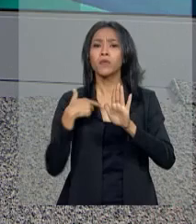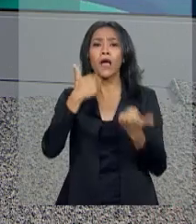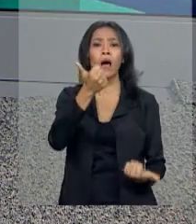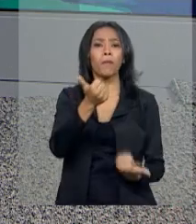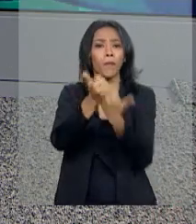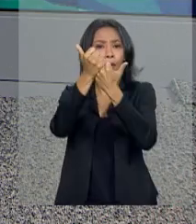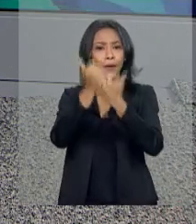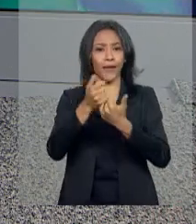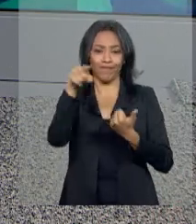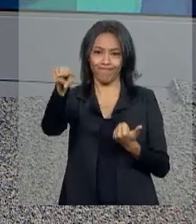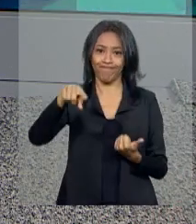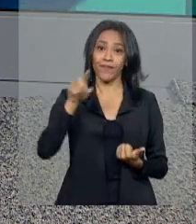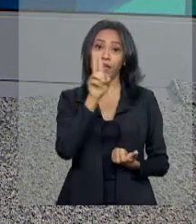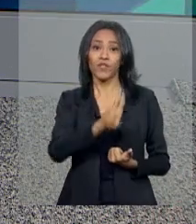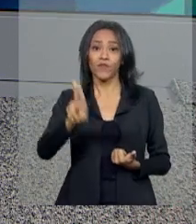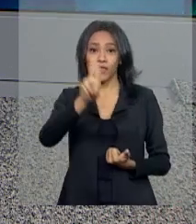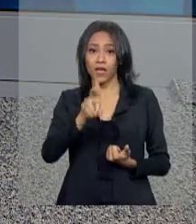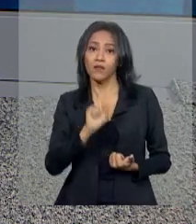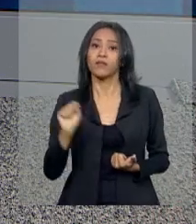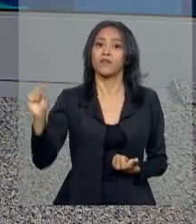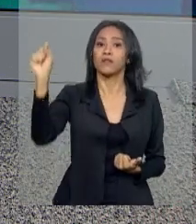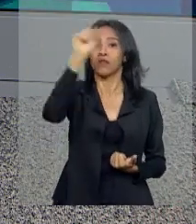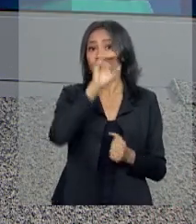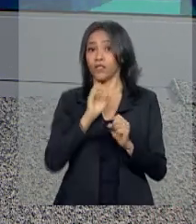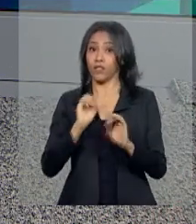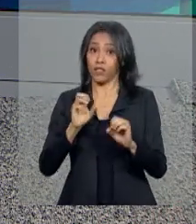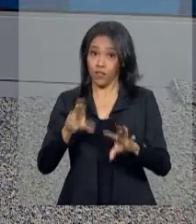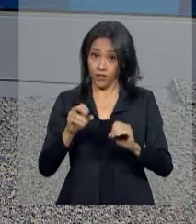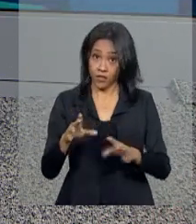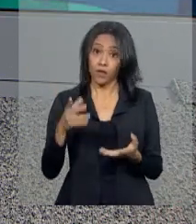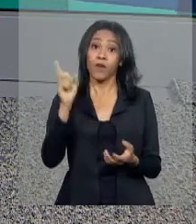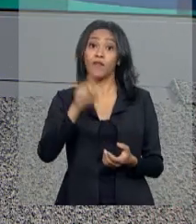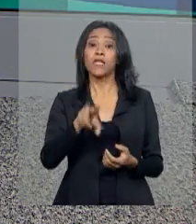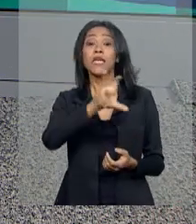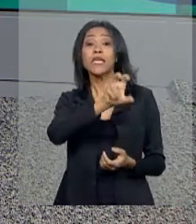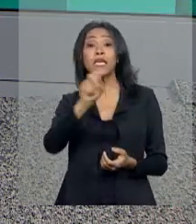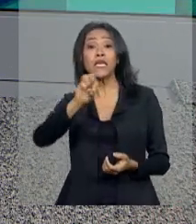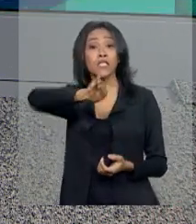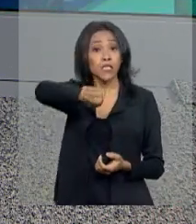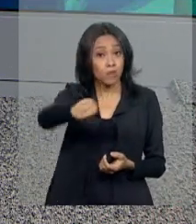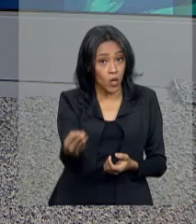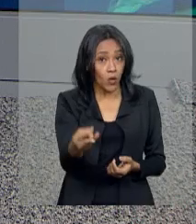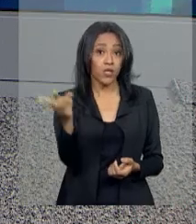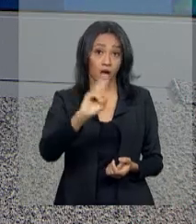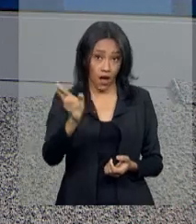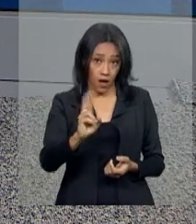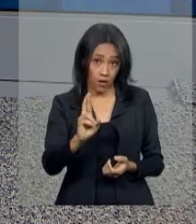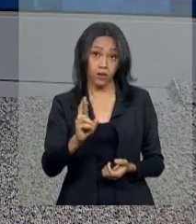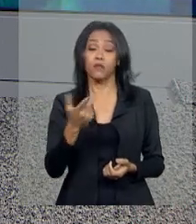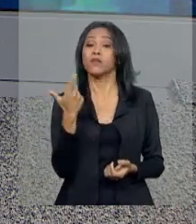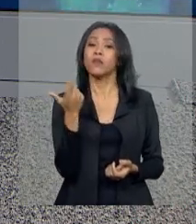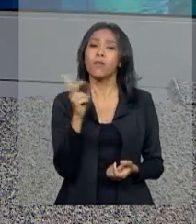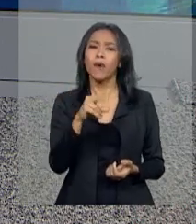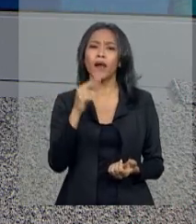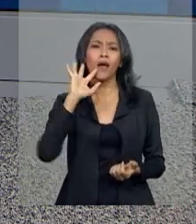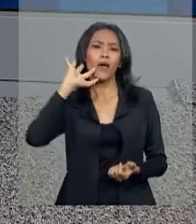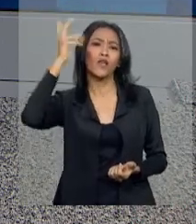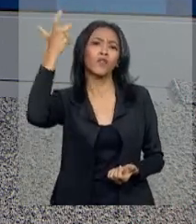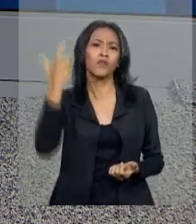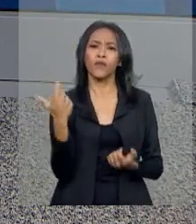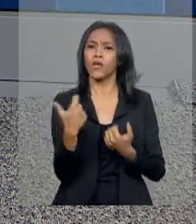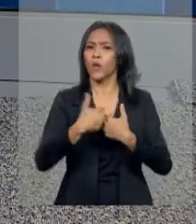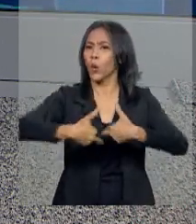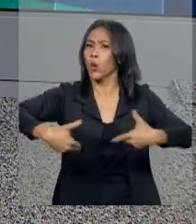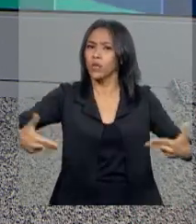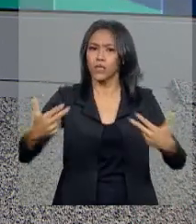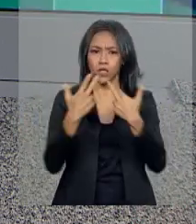instituições de ensino. Ao todo, serão R$ 500 milhões em crédito com juros baixos para o desenvolvimento de soluções inovadoras